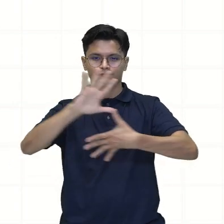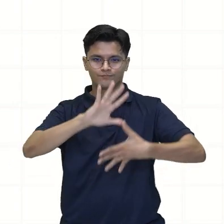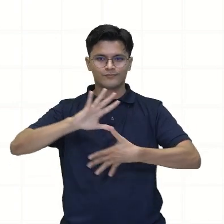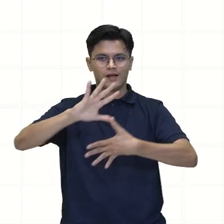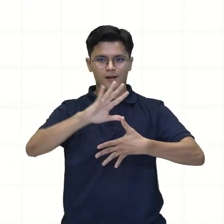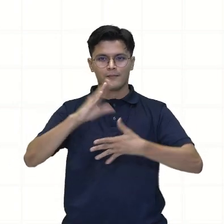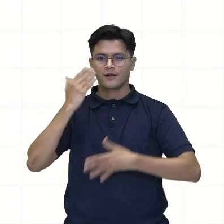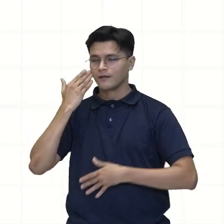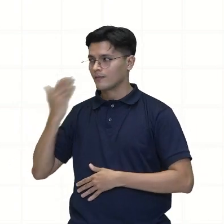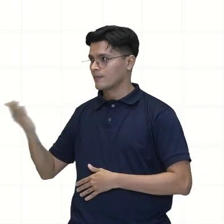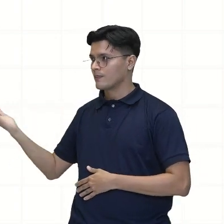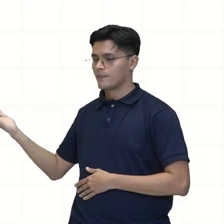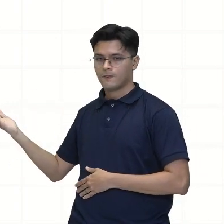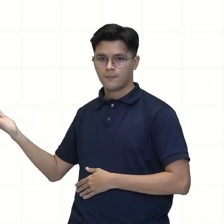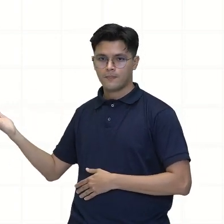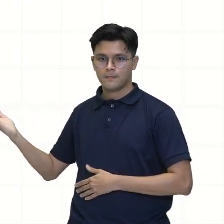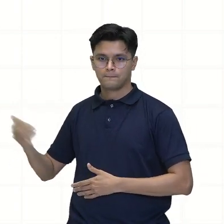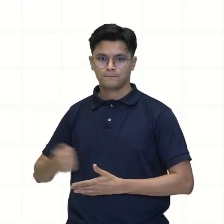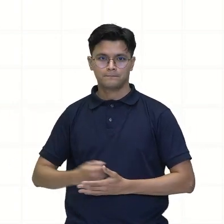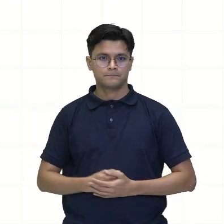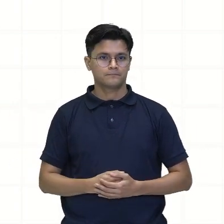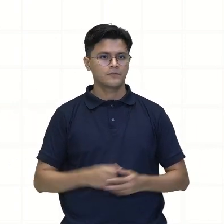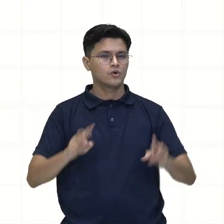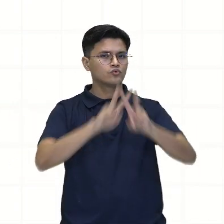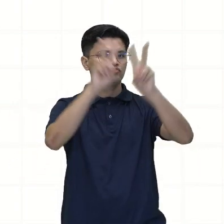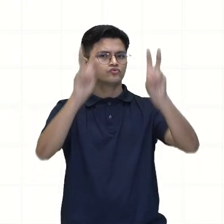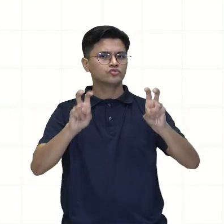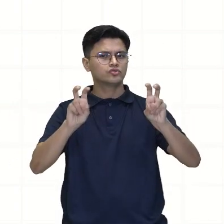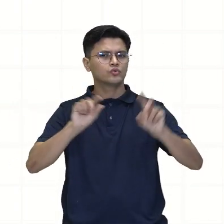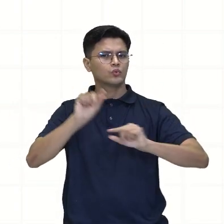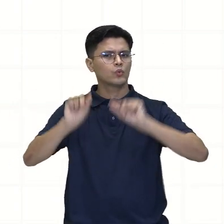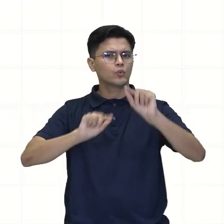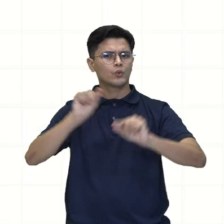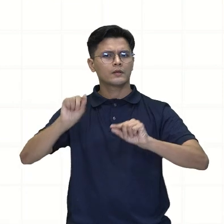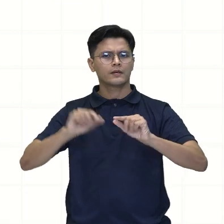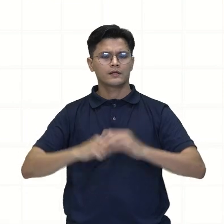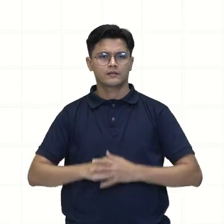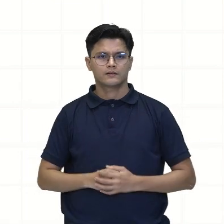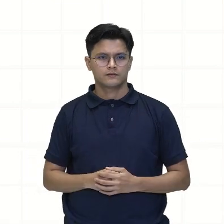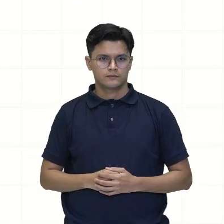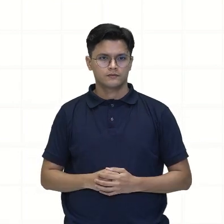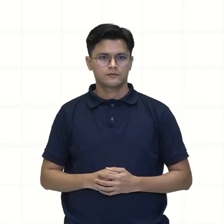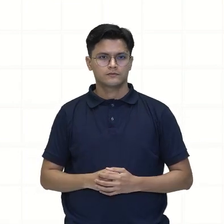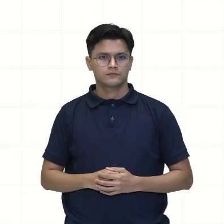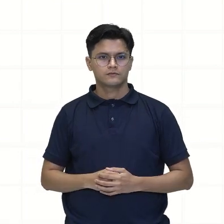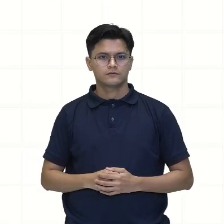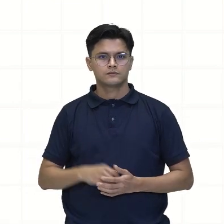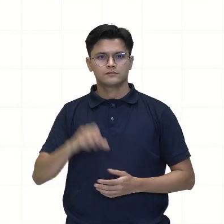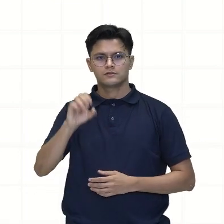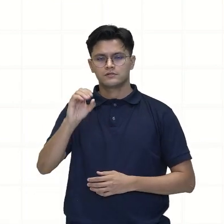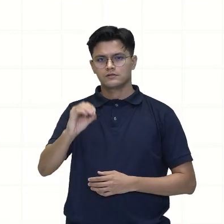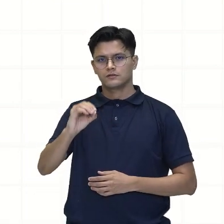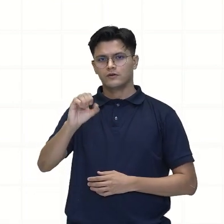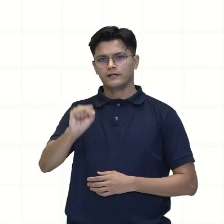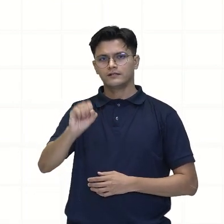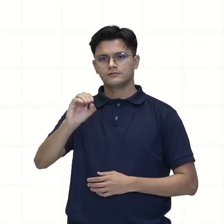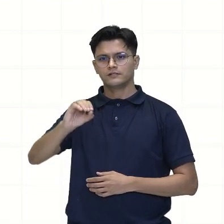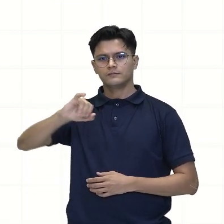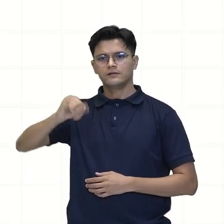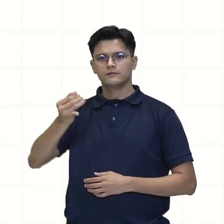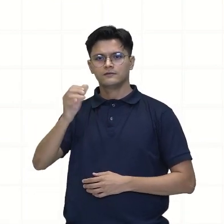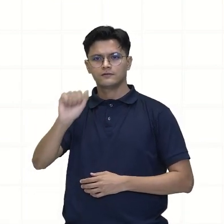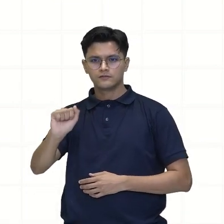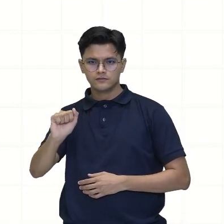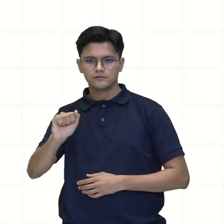aqui que traz o título desse mapa. Nós temos Soja 2017, né, que também